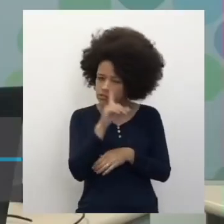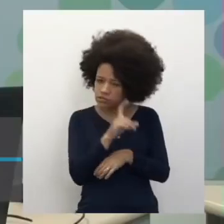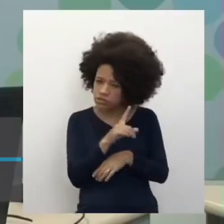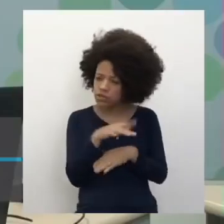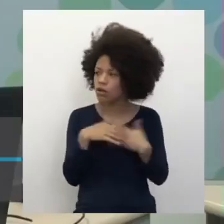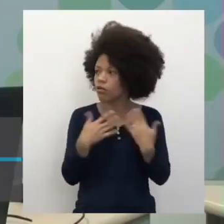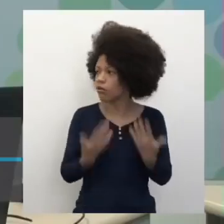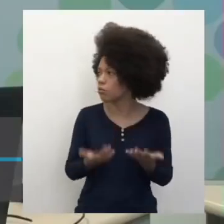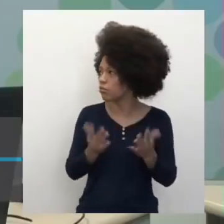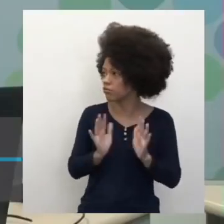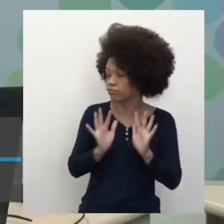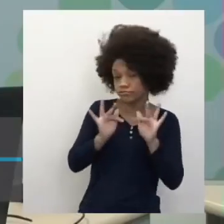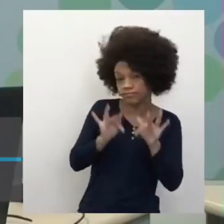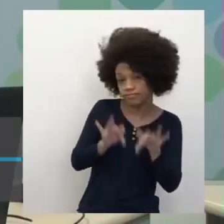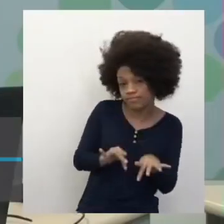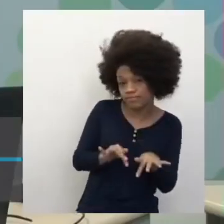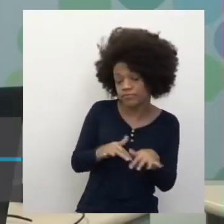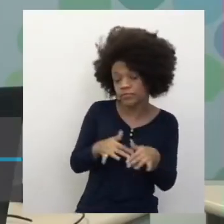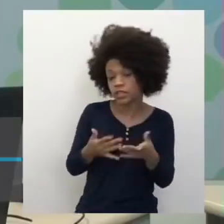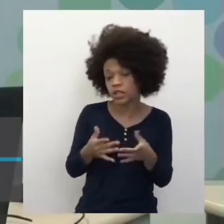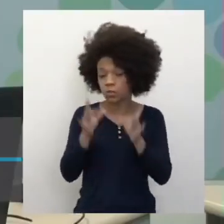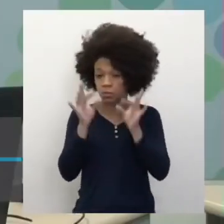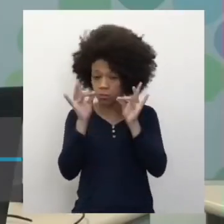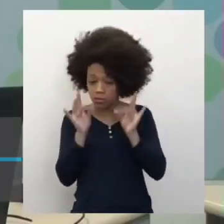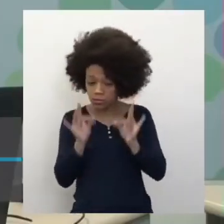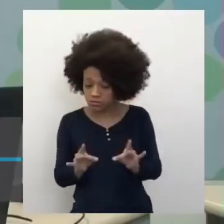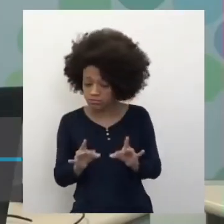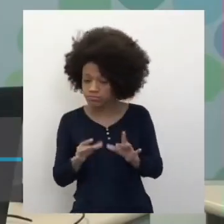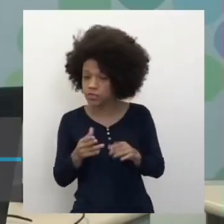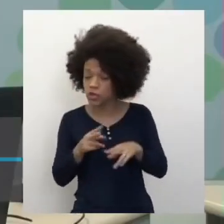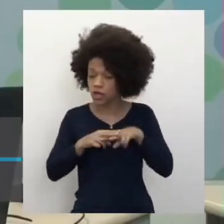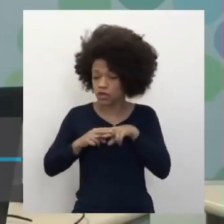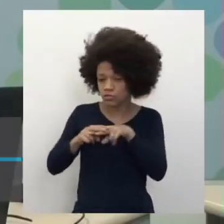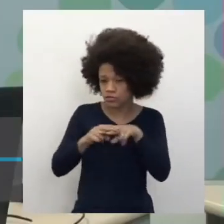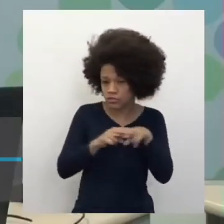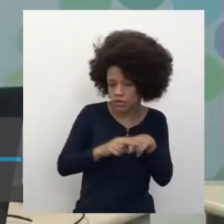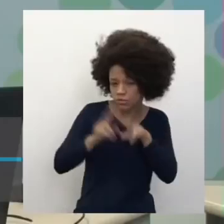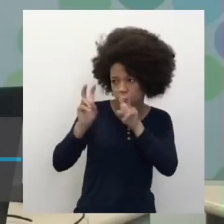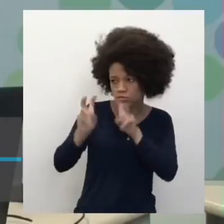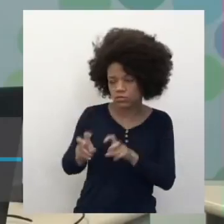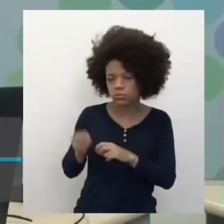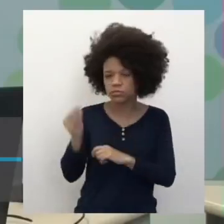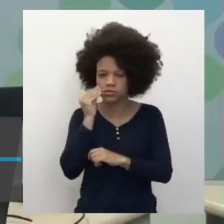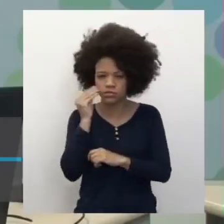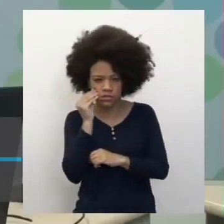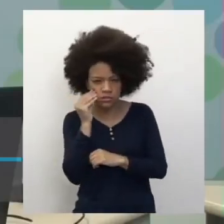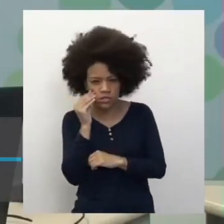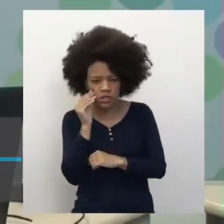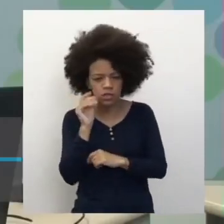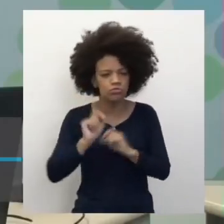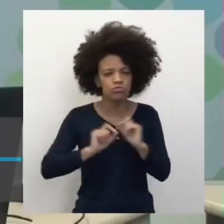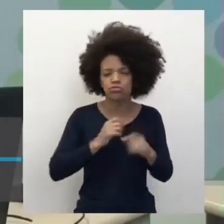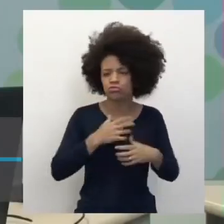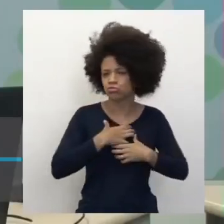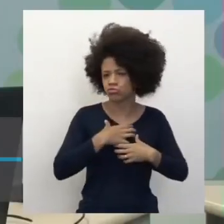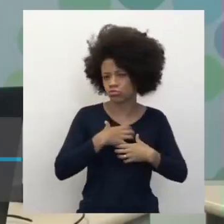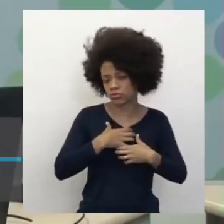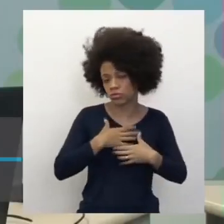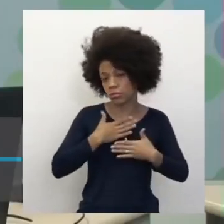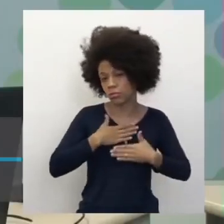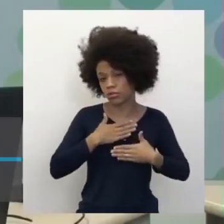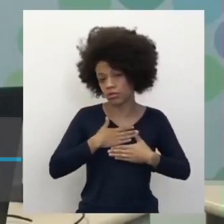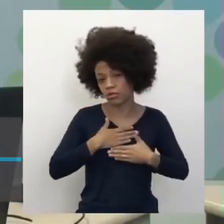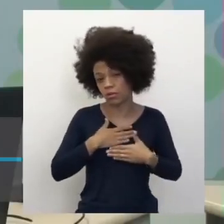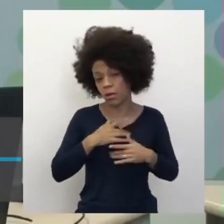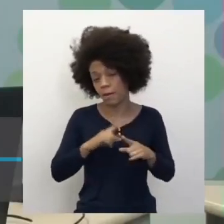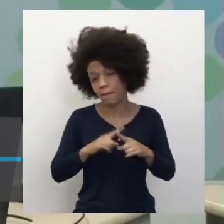de ano, a gente está fazendo uma espécie de uma revisitação nos assuntos, vamos tentar deixar da maneira mais leve possível, mas o assunto não vai ser